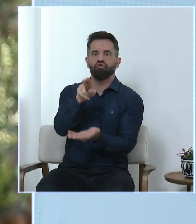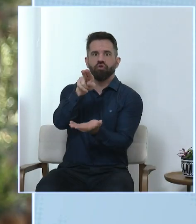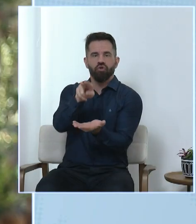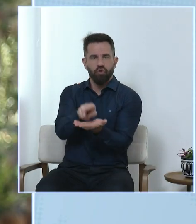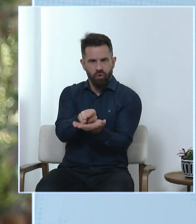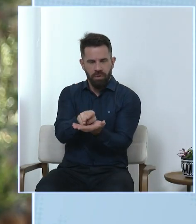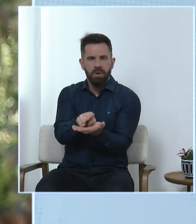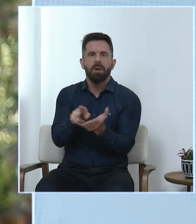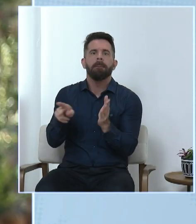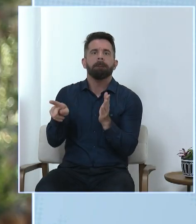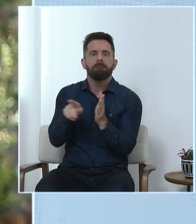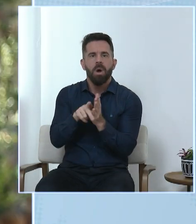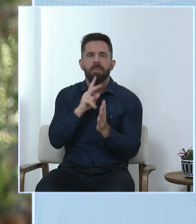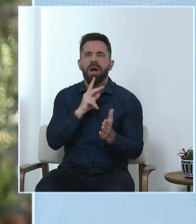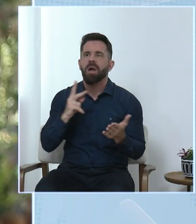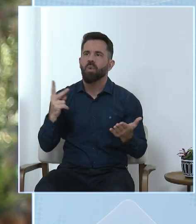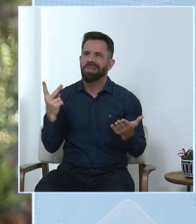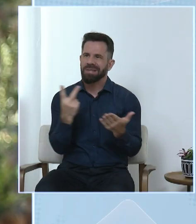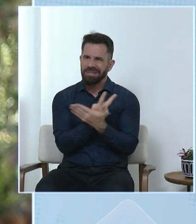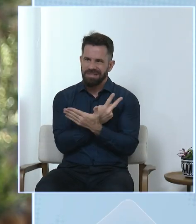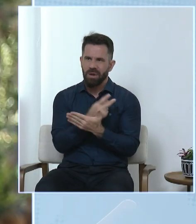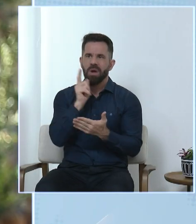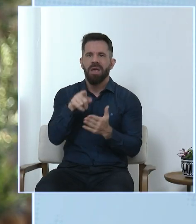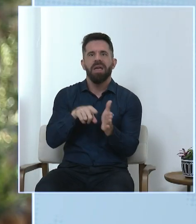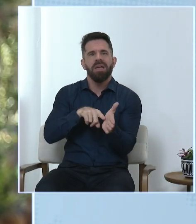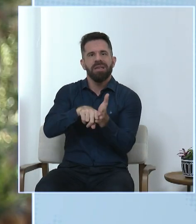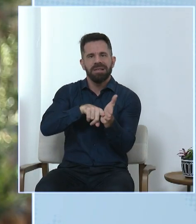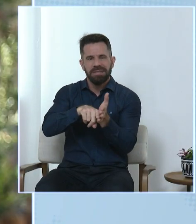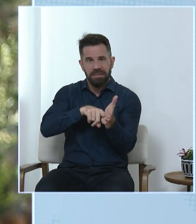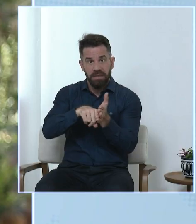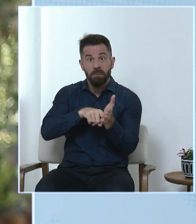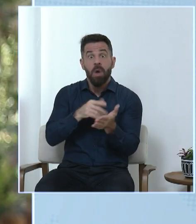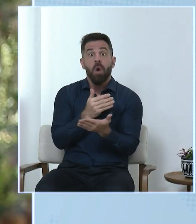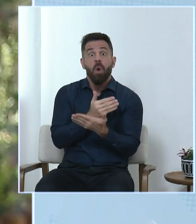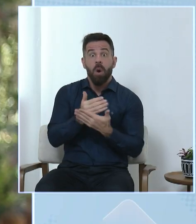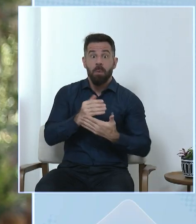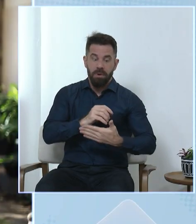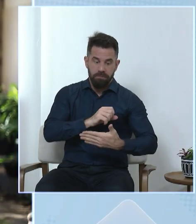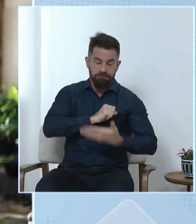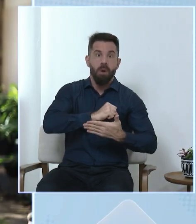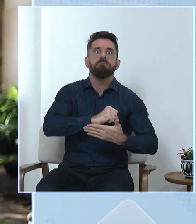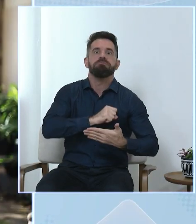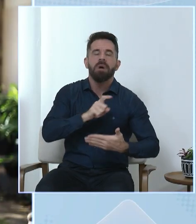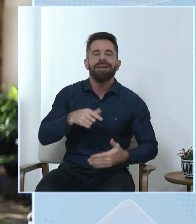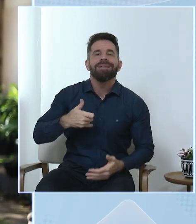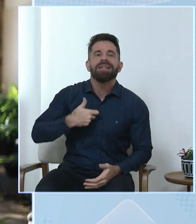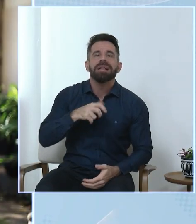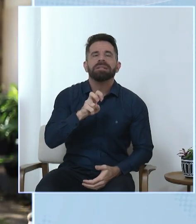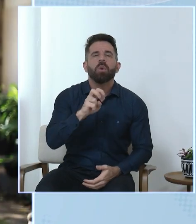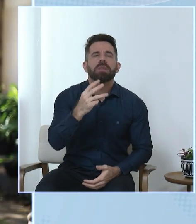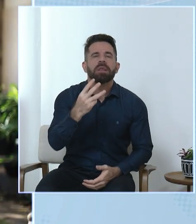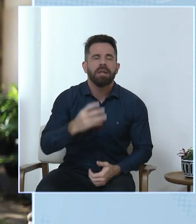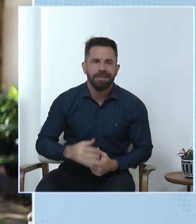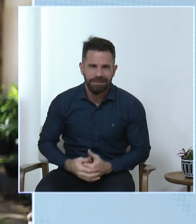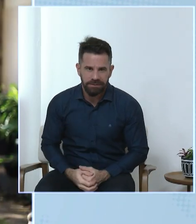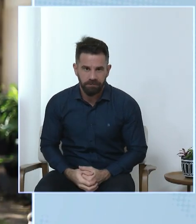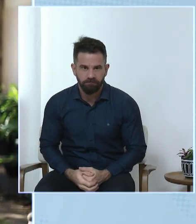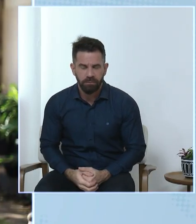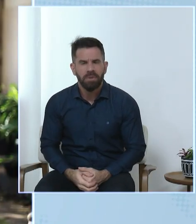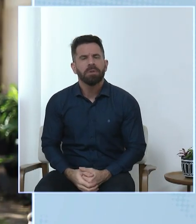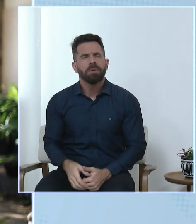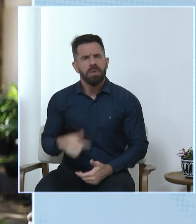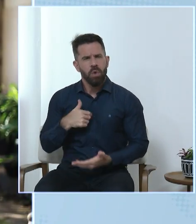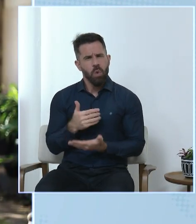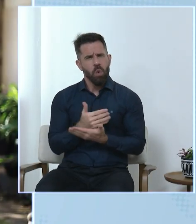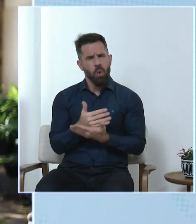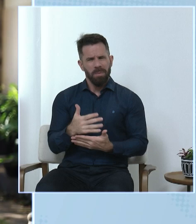de uma angioplastia após o início de infarto aos 53 anos. Começou assim com dores no peito,